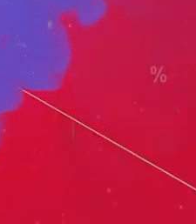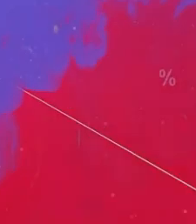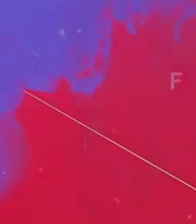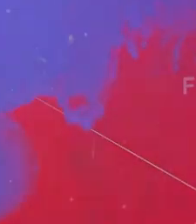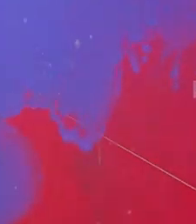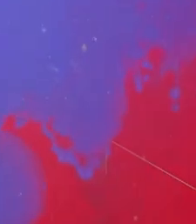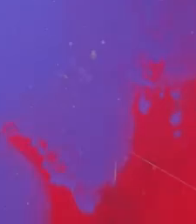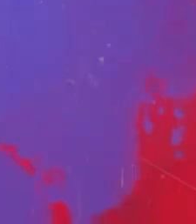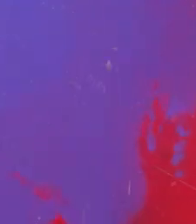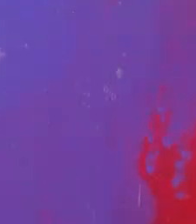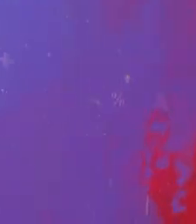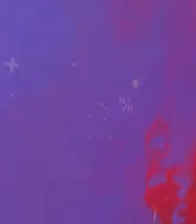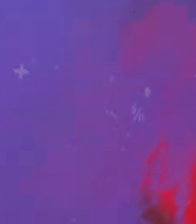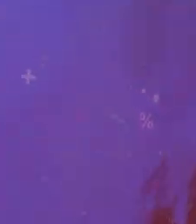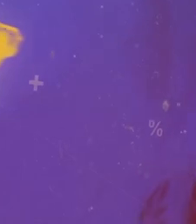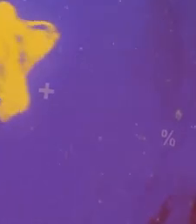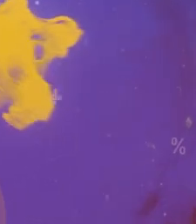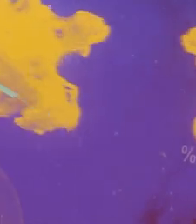Música